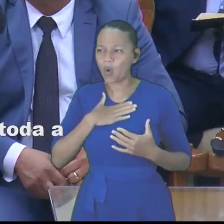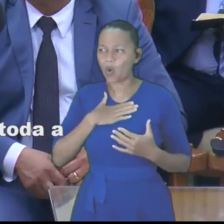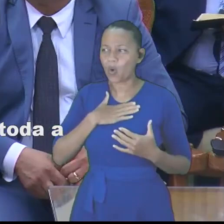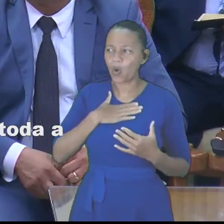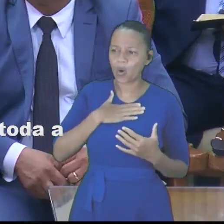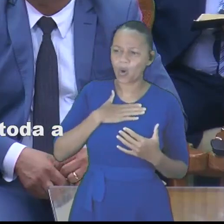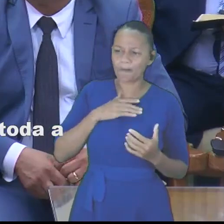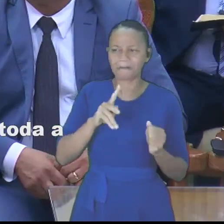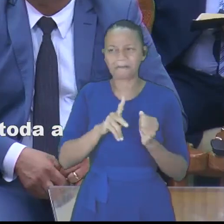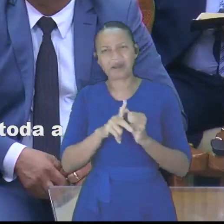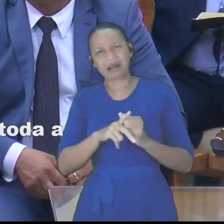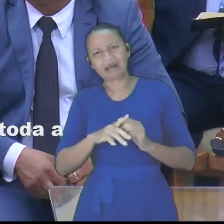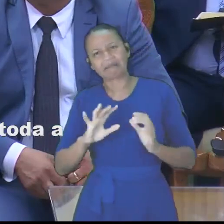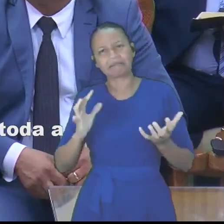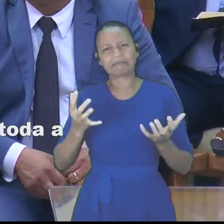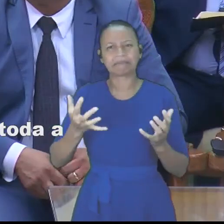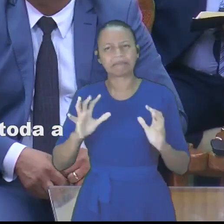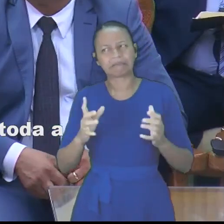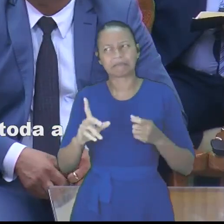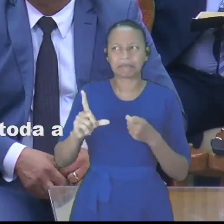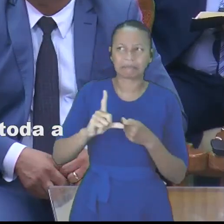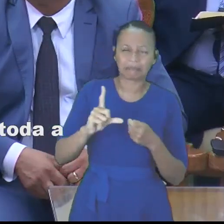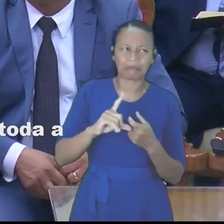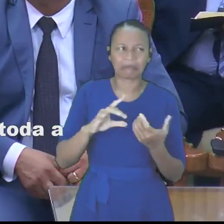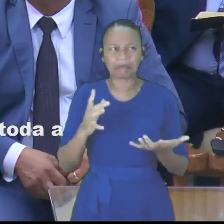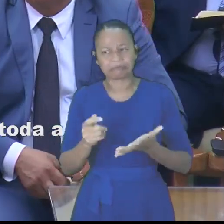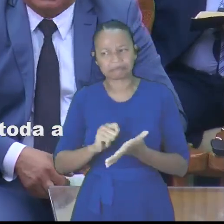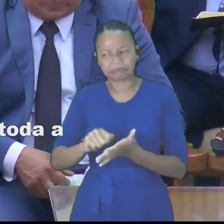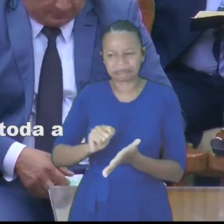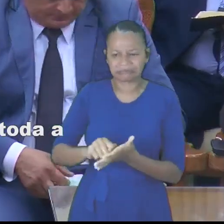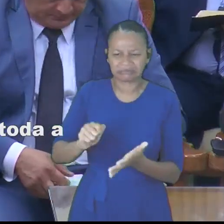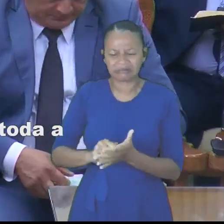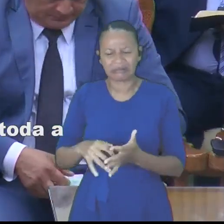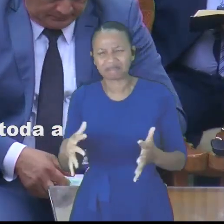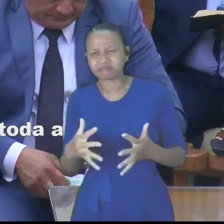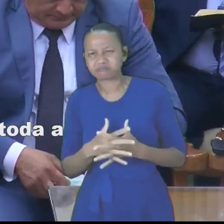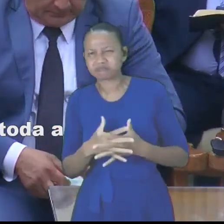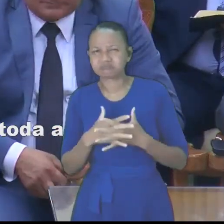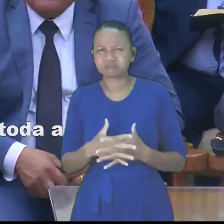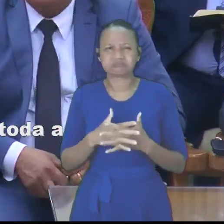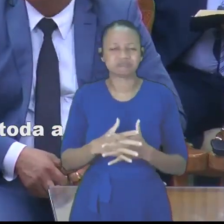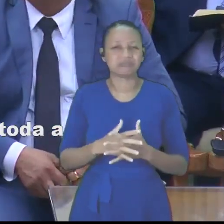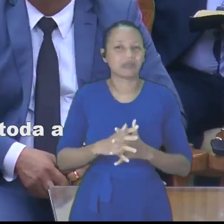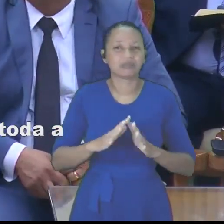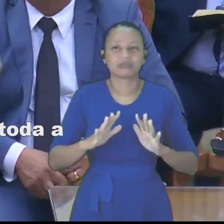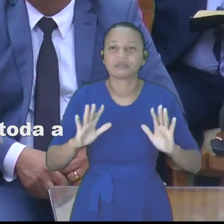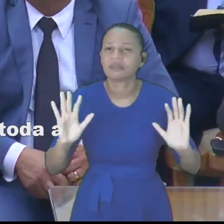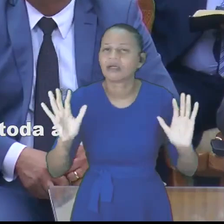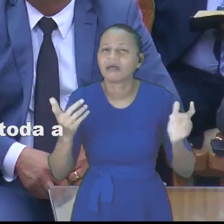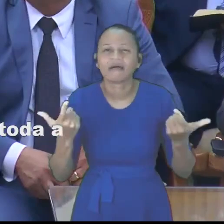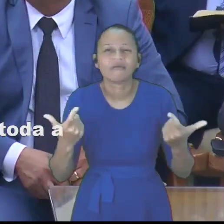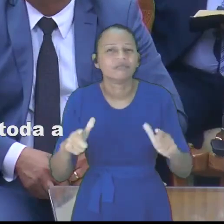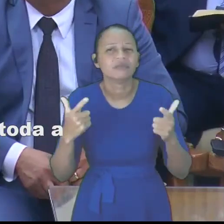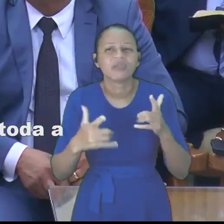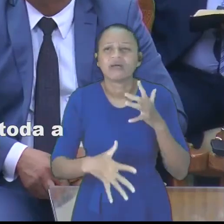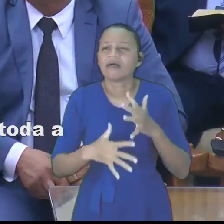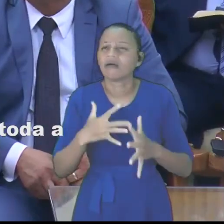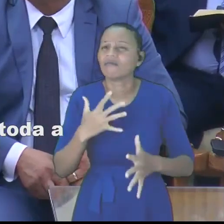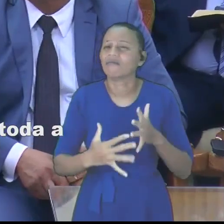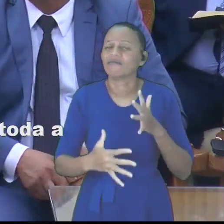se atrapalhou, e Lucas, ou então Lucas que escreveu Atos se atrapalhou. Meu irmão, não há atrapalho na palavra de